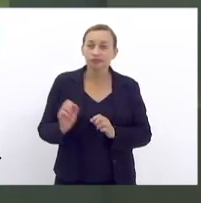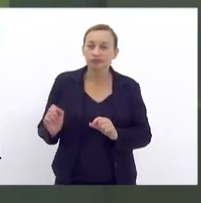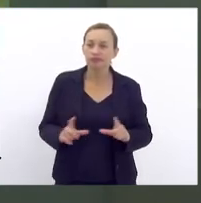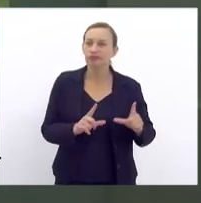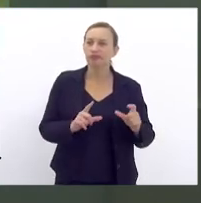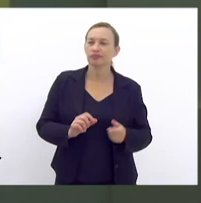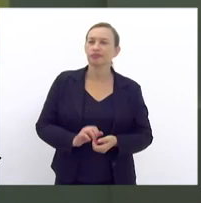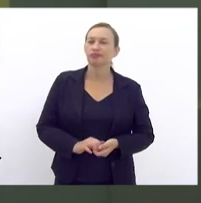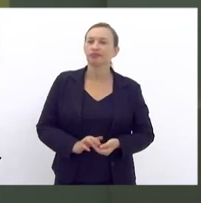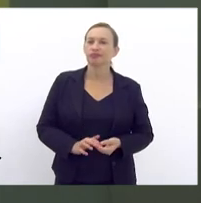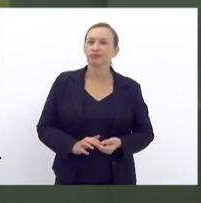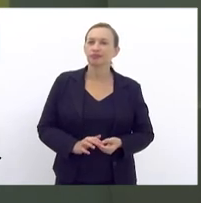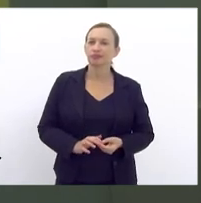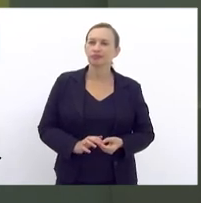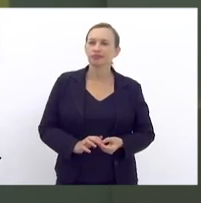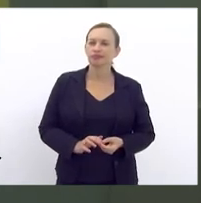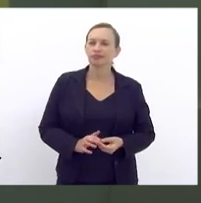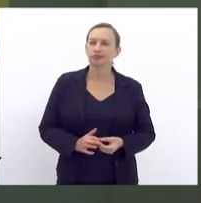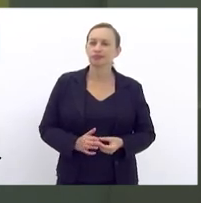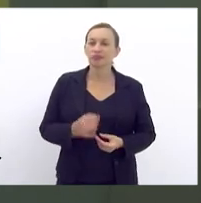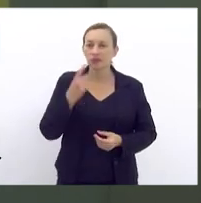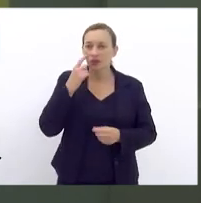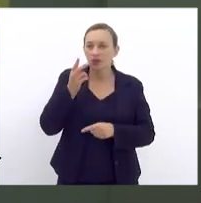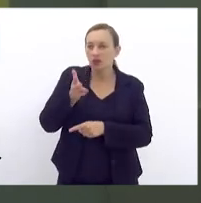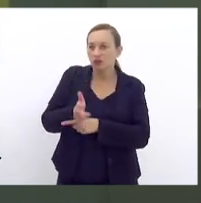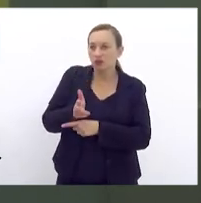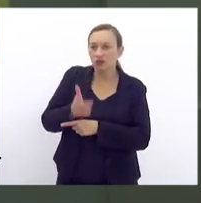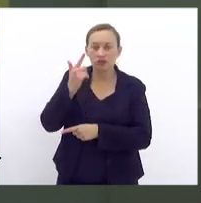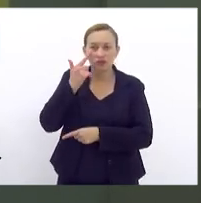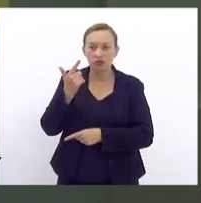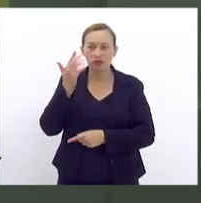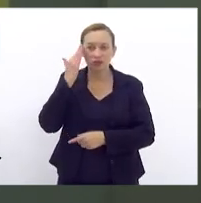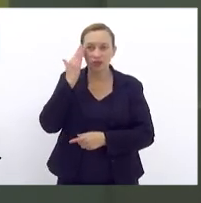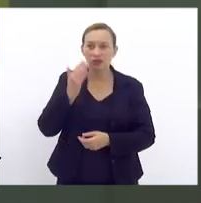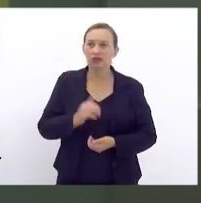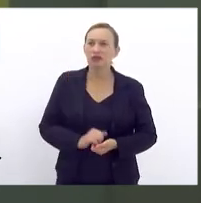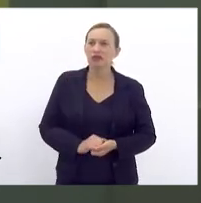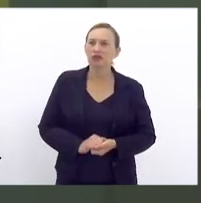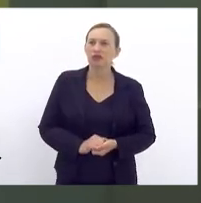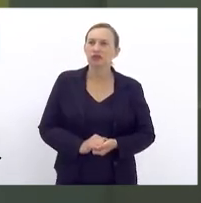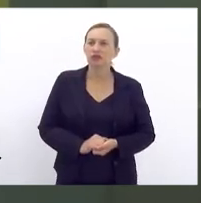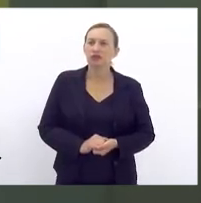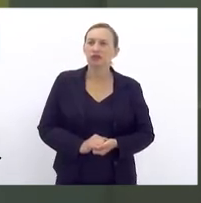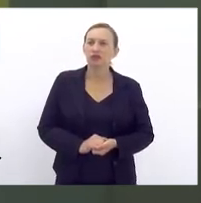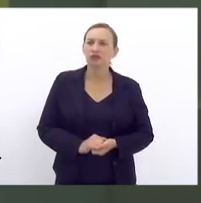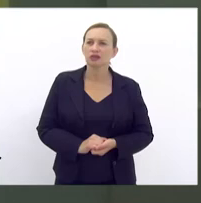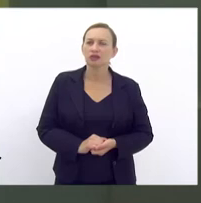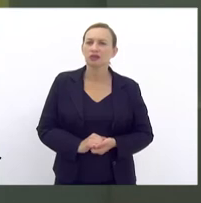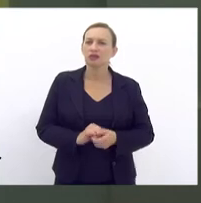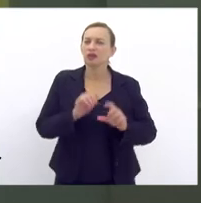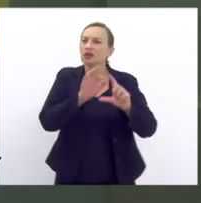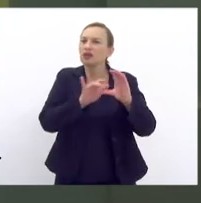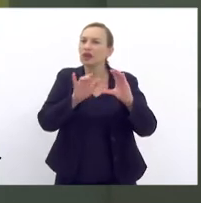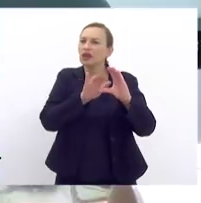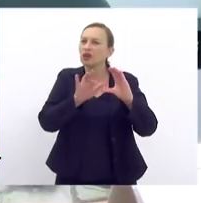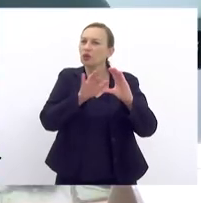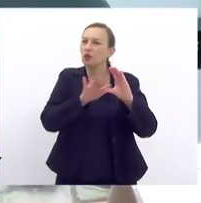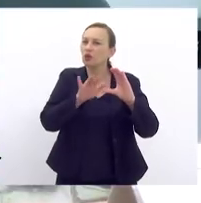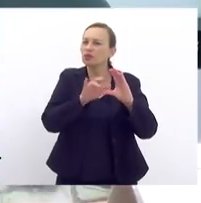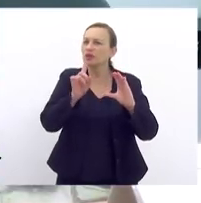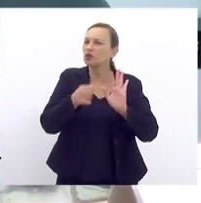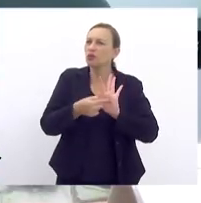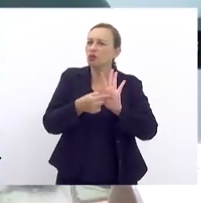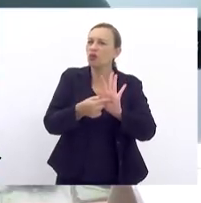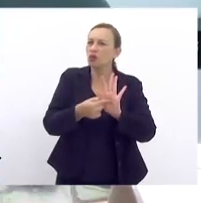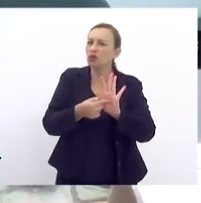tá ruim de ler mas eu vou explicar para vocês tem um videozinho ele funciona como se fosse um QR Code mas ele não mostra